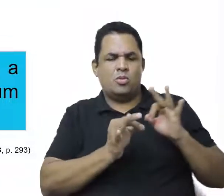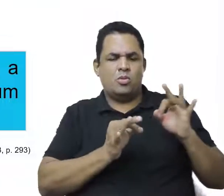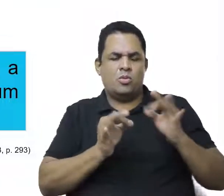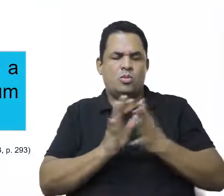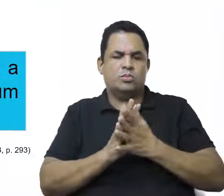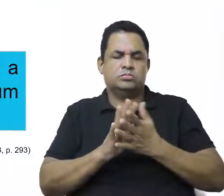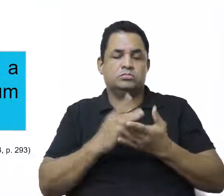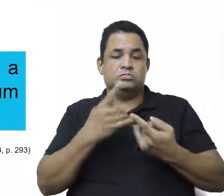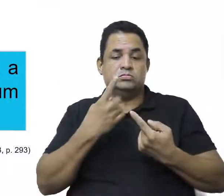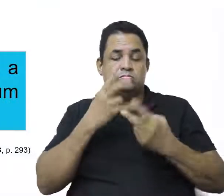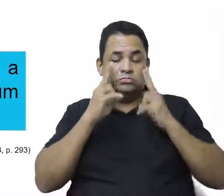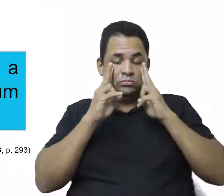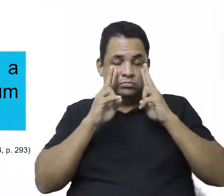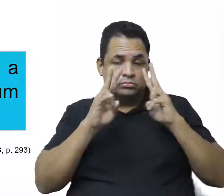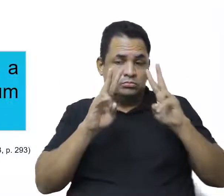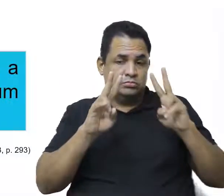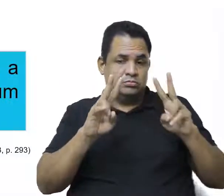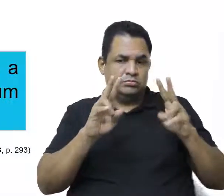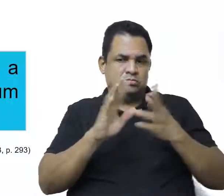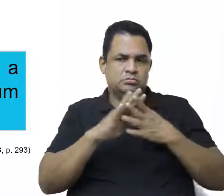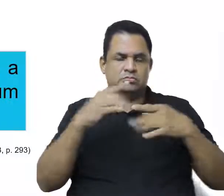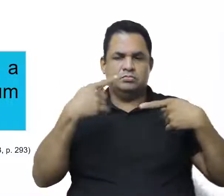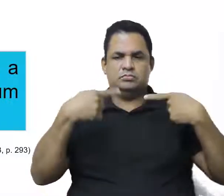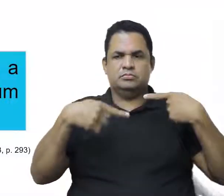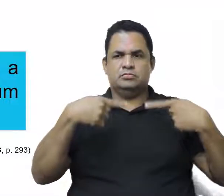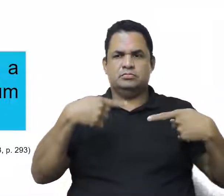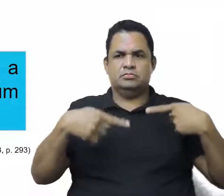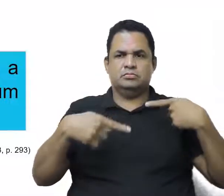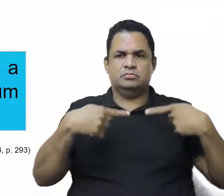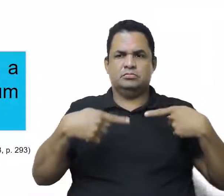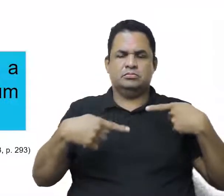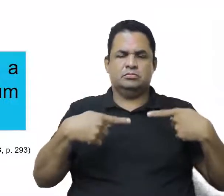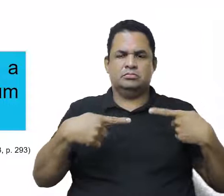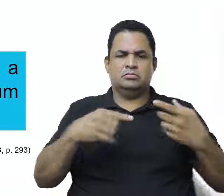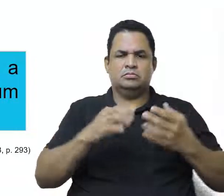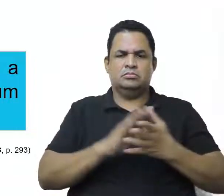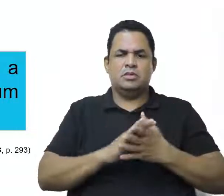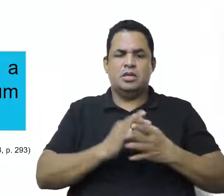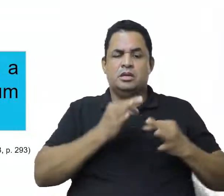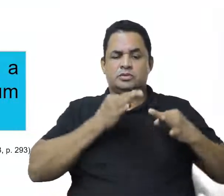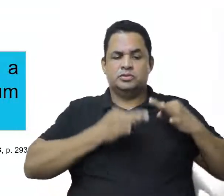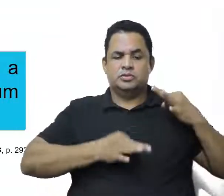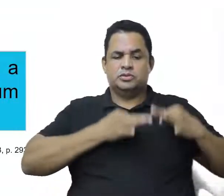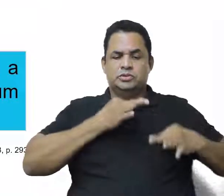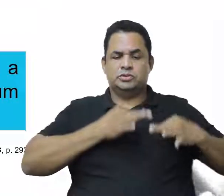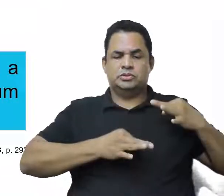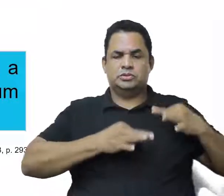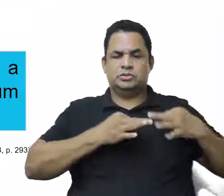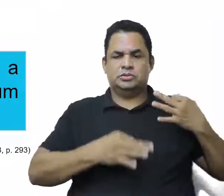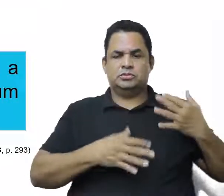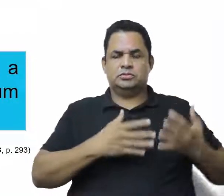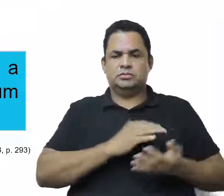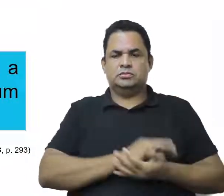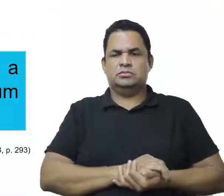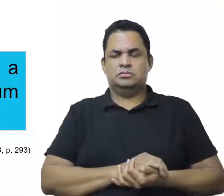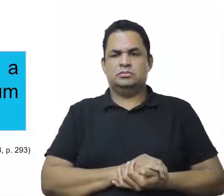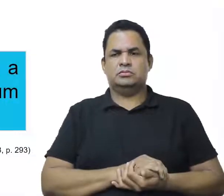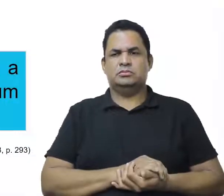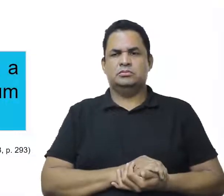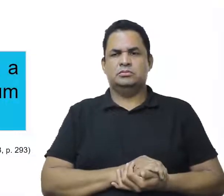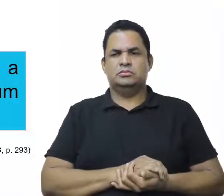coisa do ponto de vista político e jurídico. Como eu falei para vocês,